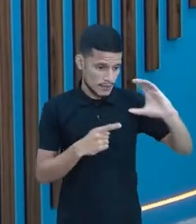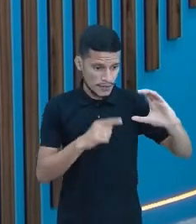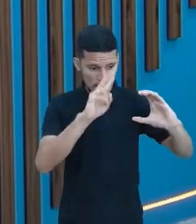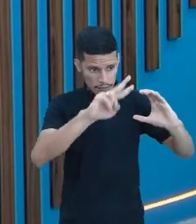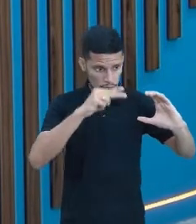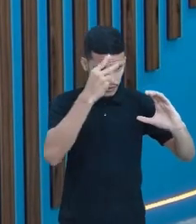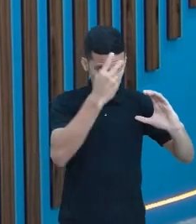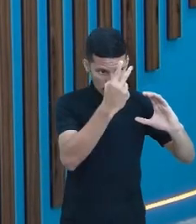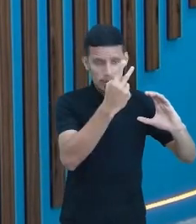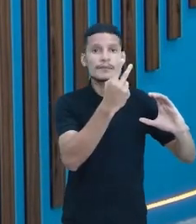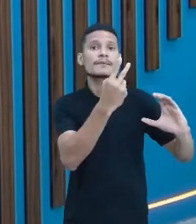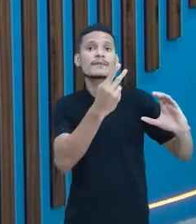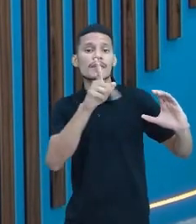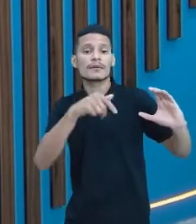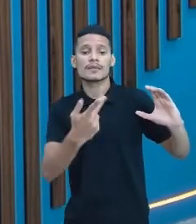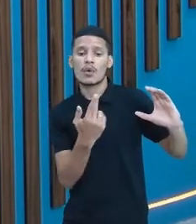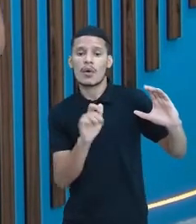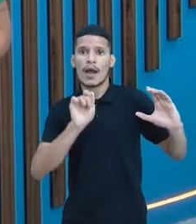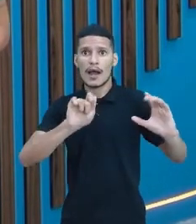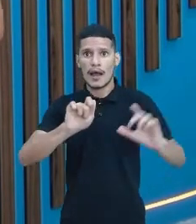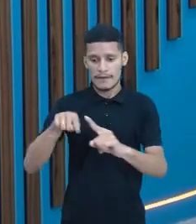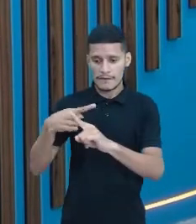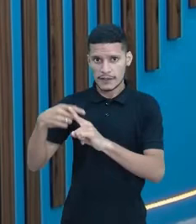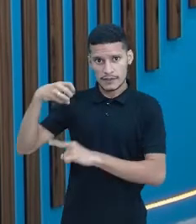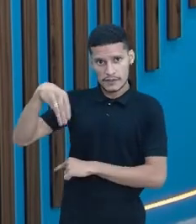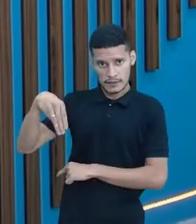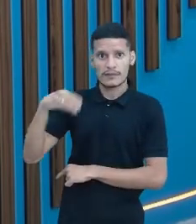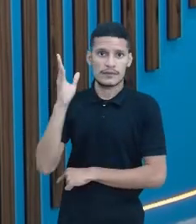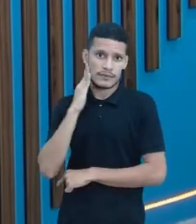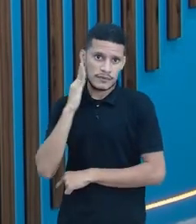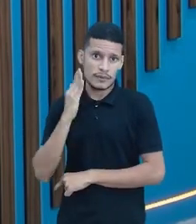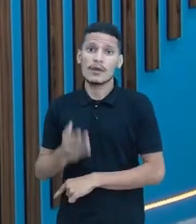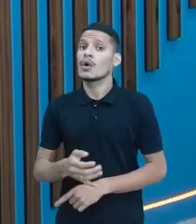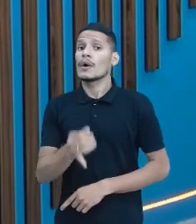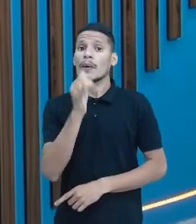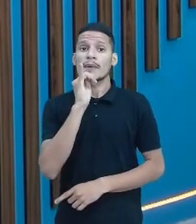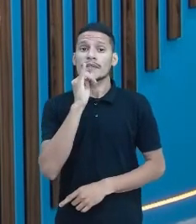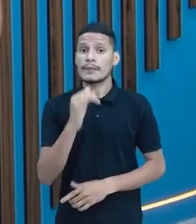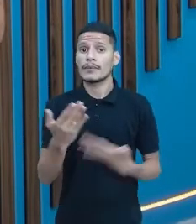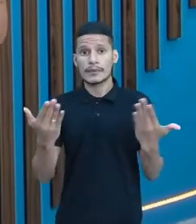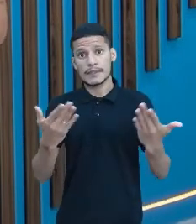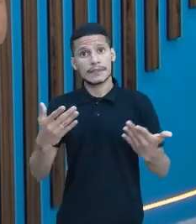ao quadrado é a hipotenusa vezes a sua projeção. Então, você percebe que